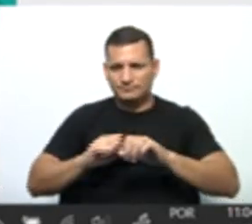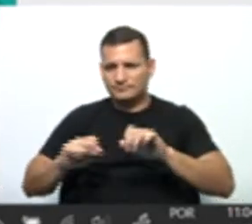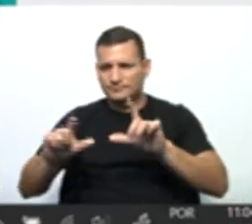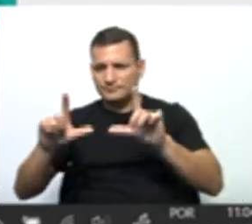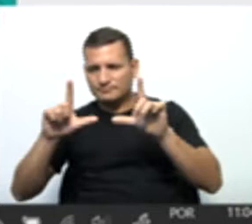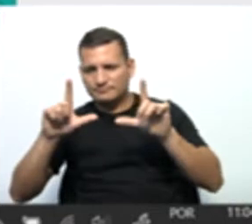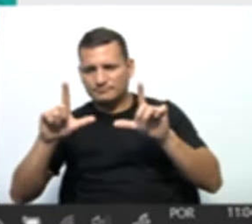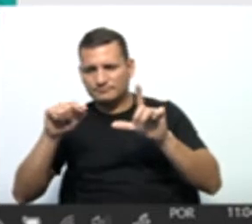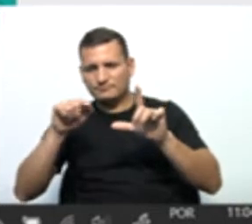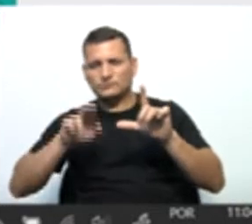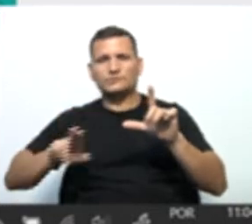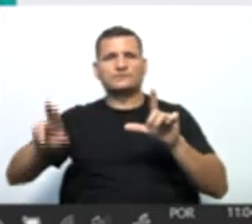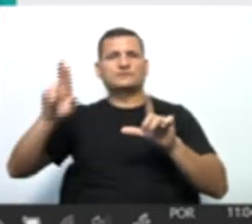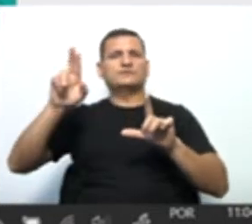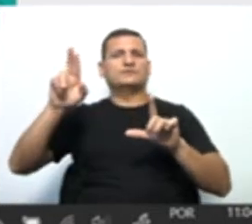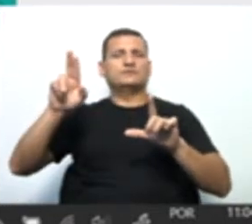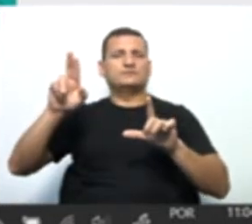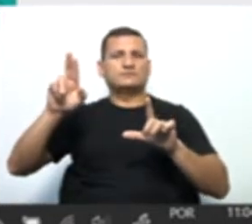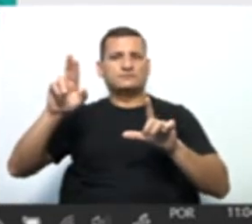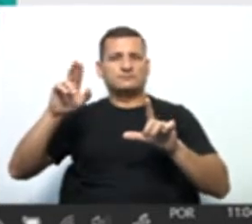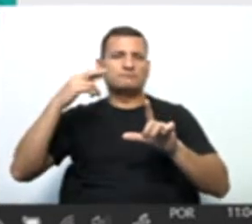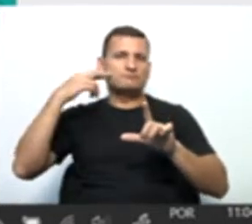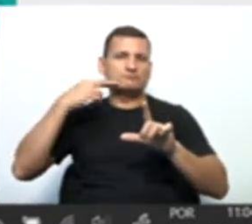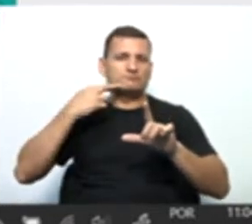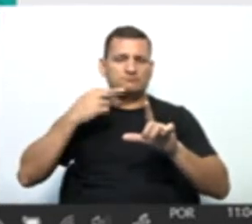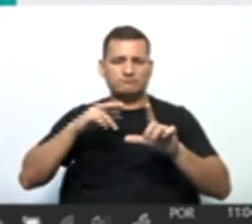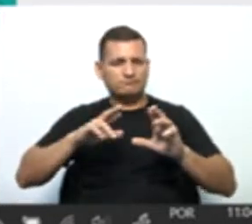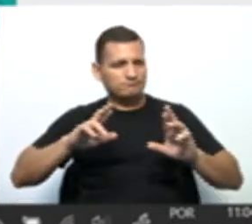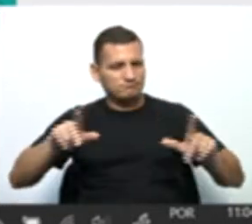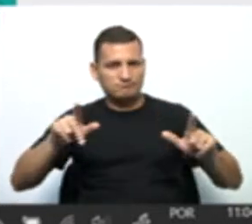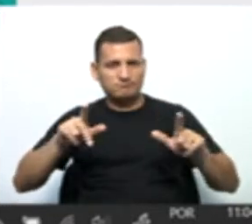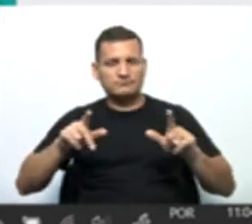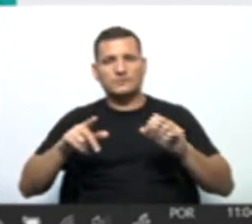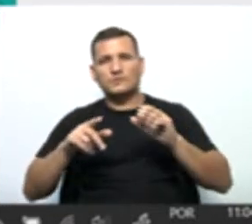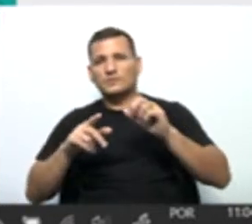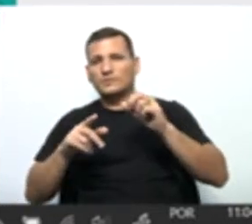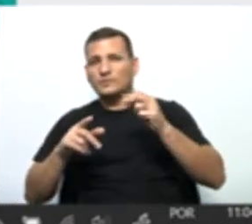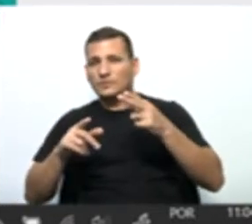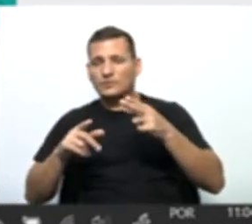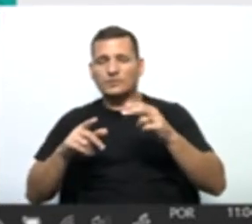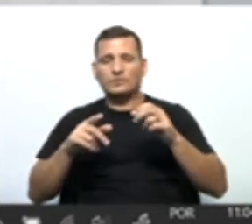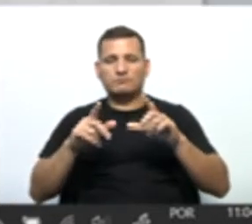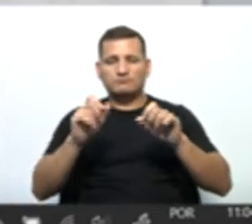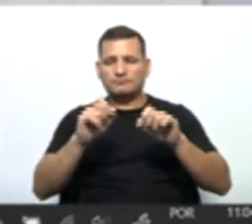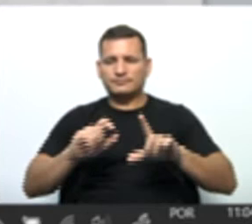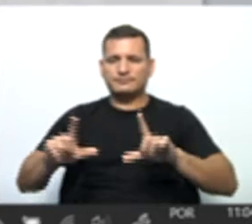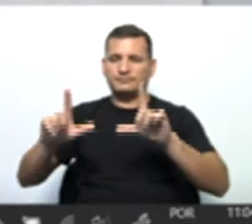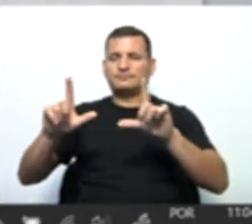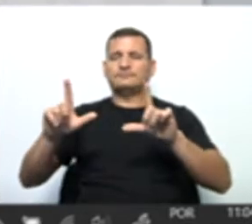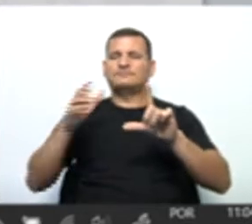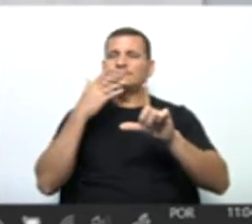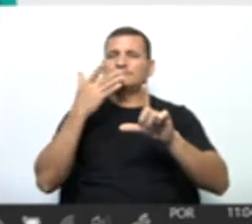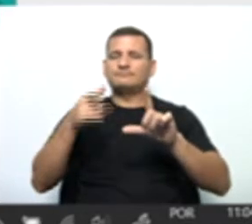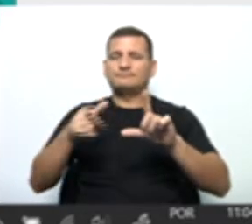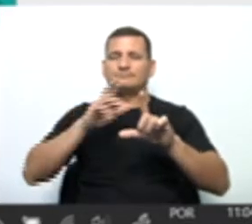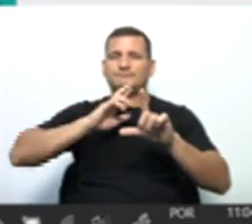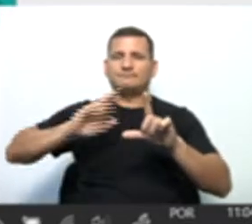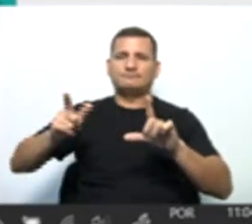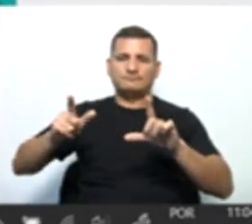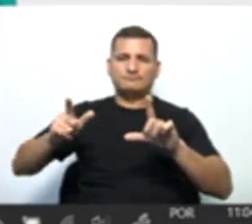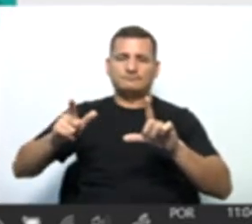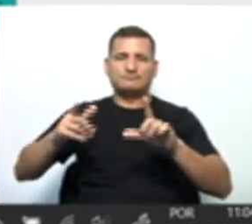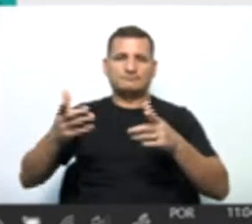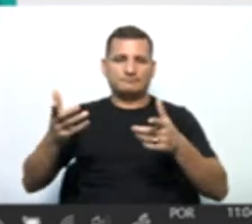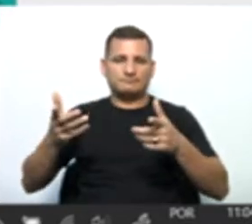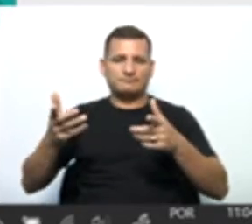aparecer Universidade Federal de Rondônia. Ele fala, poxa... Tá. Ou abrisse alguma coisa com uma cor totalmente diferente. Imagine com aquele fundo, ao invés de